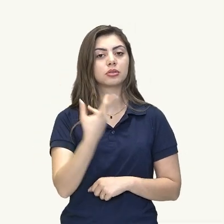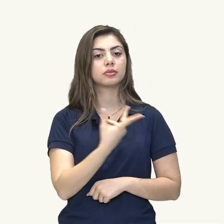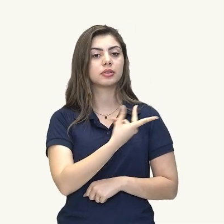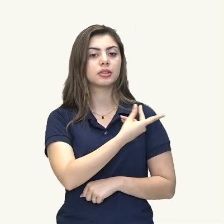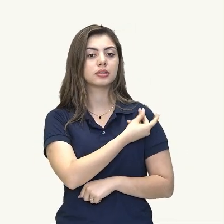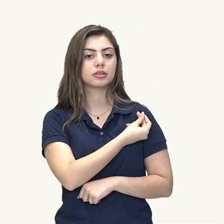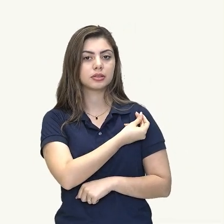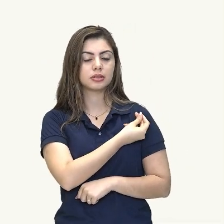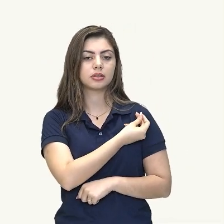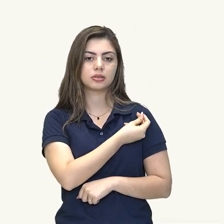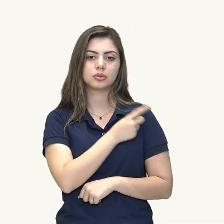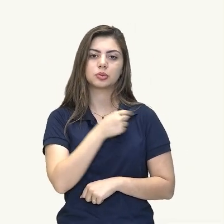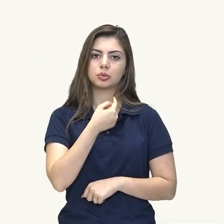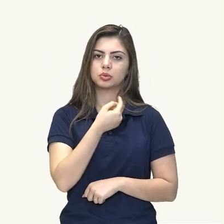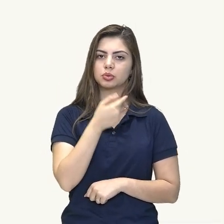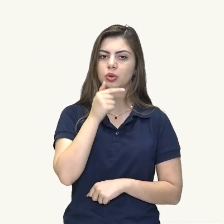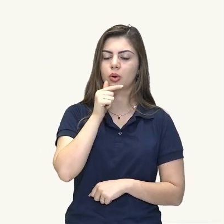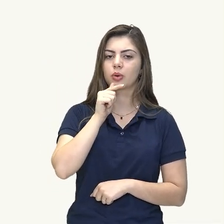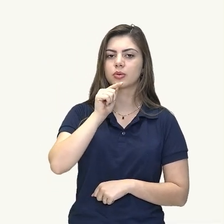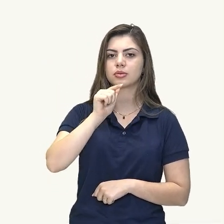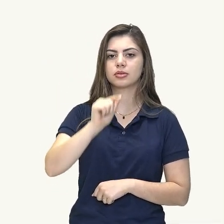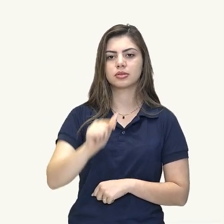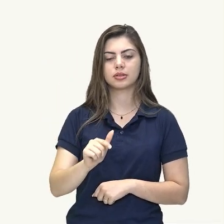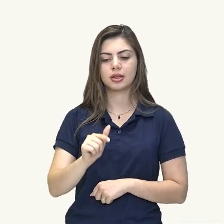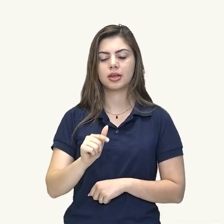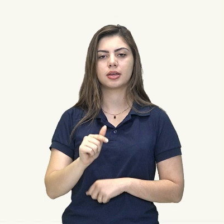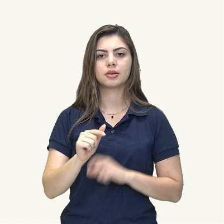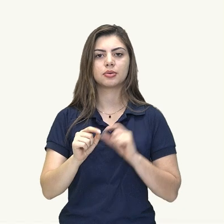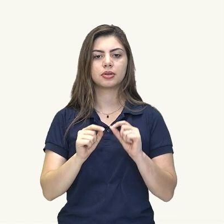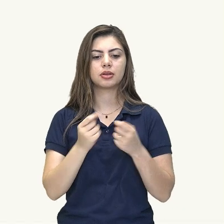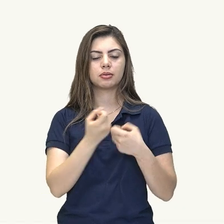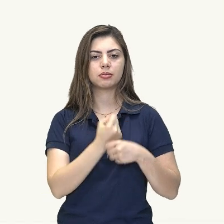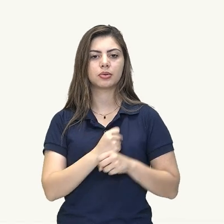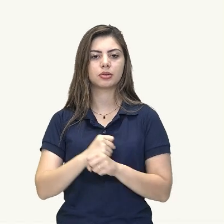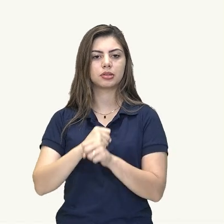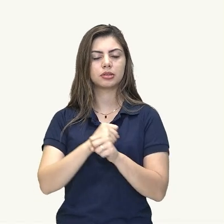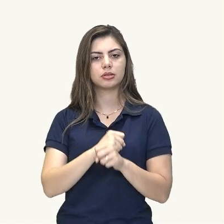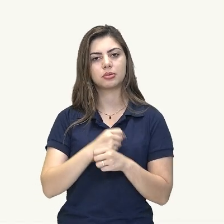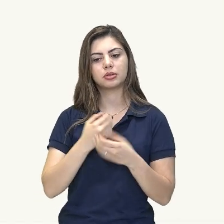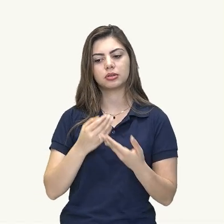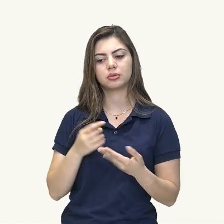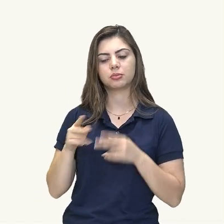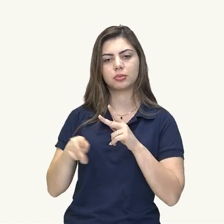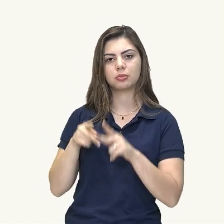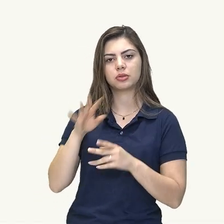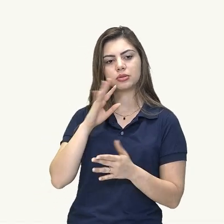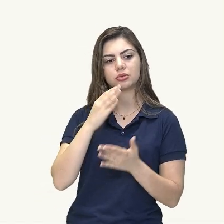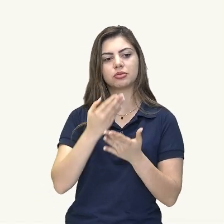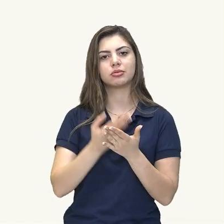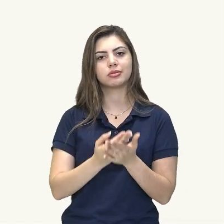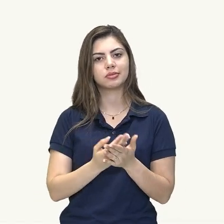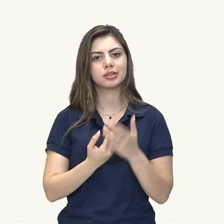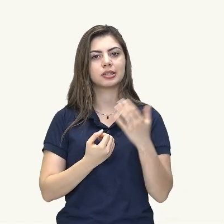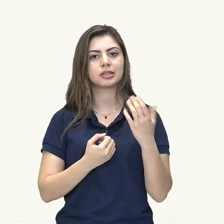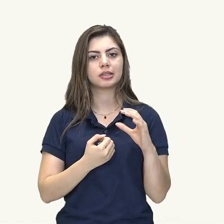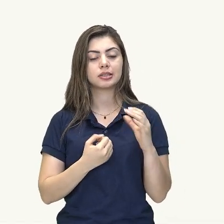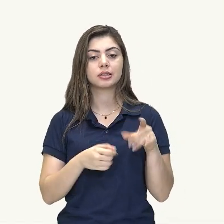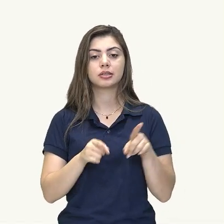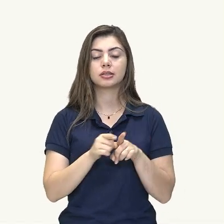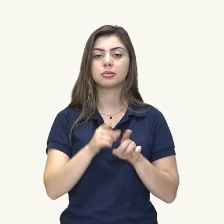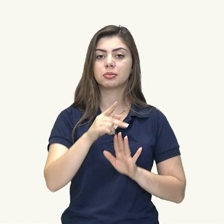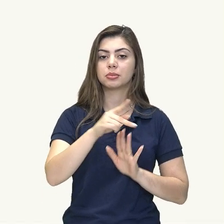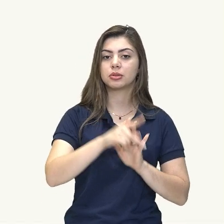atingimos a imunidade de rebanho, refletindo assim a confiança da população na ciência e em programas de saúde